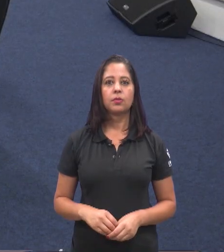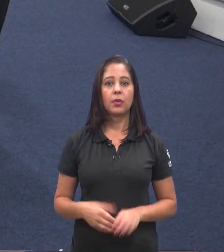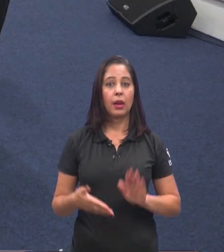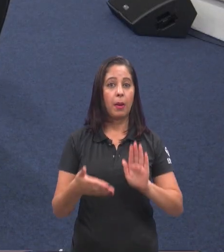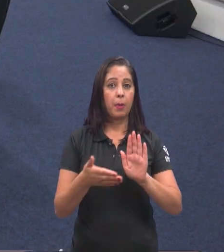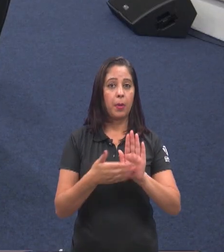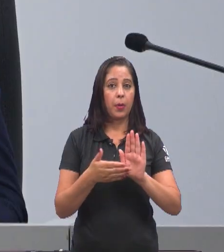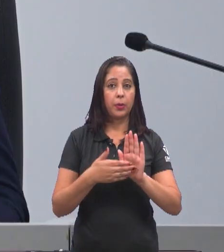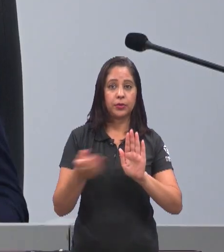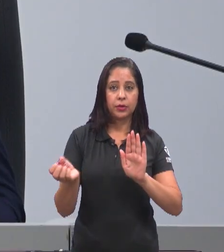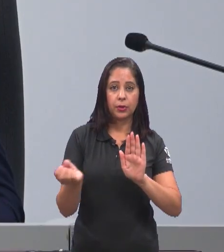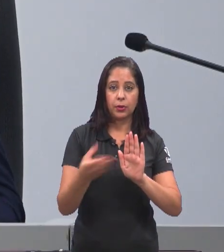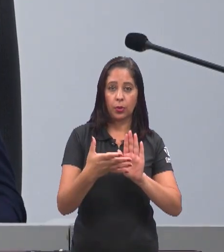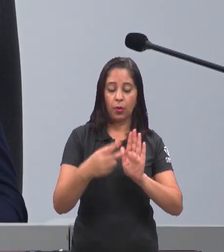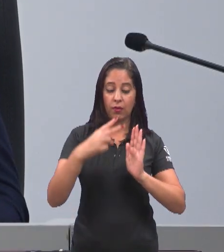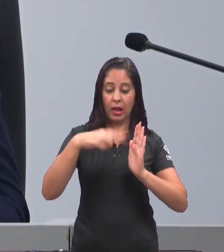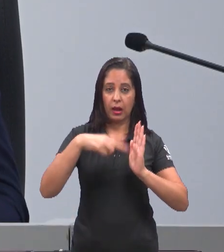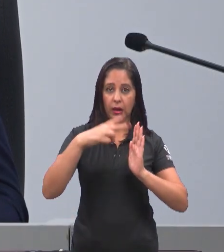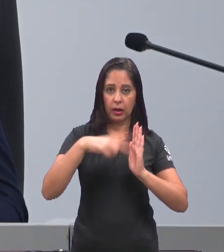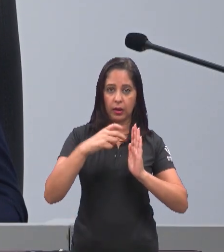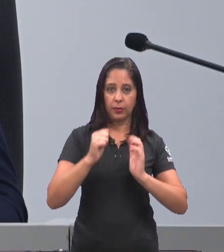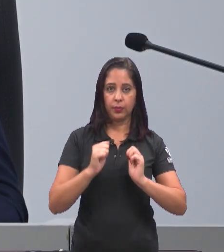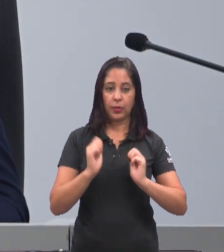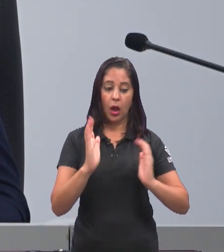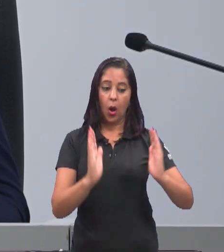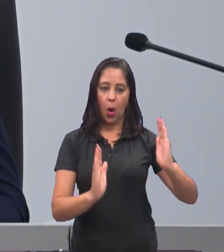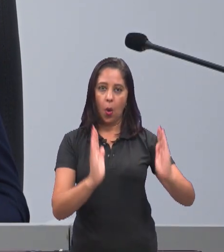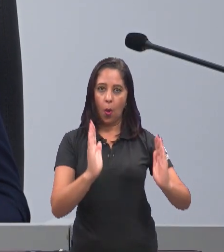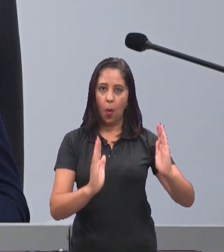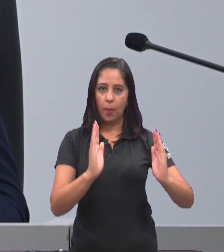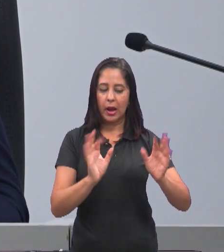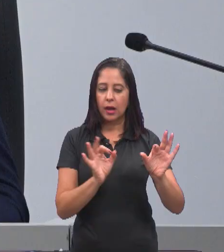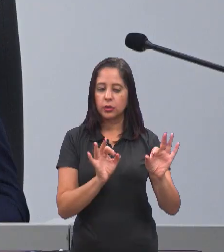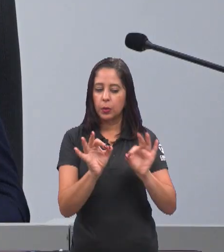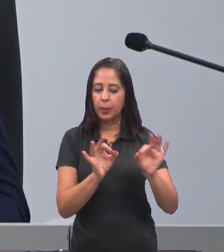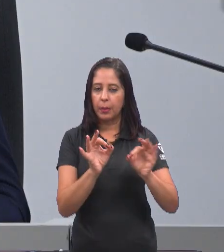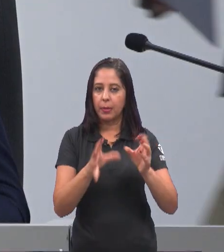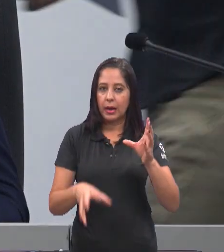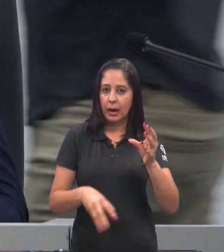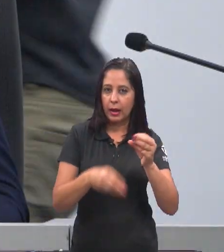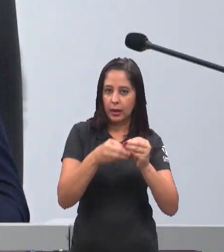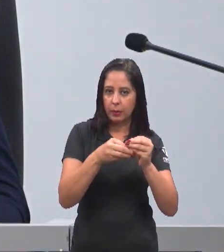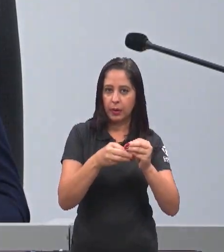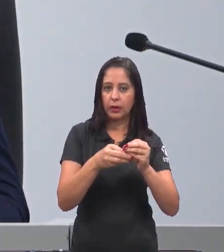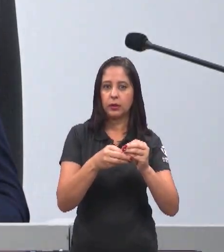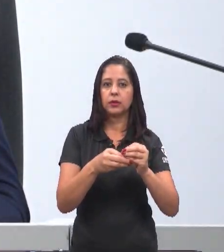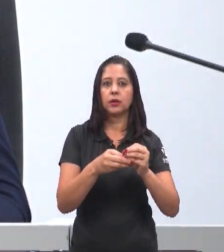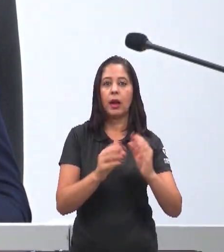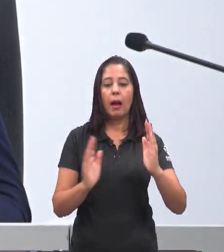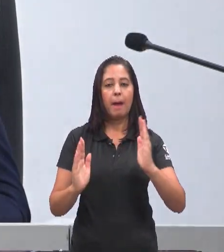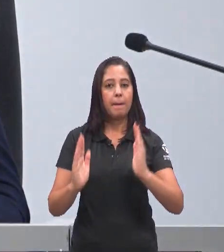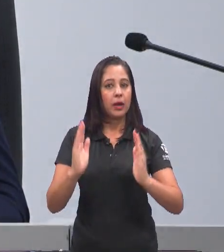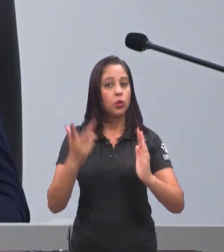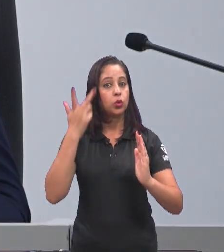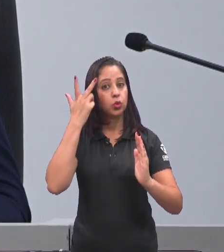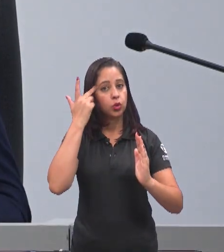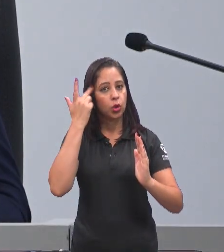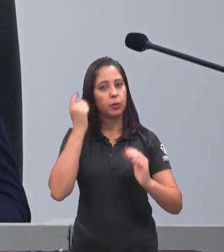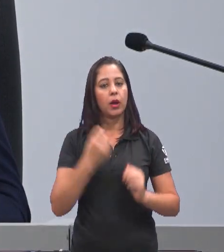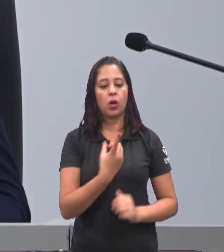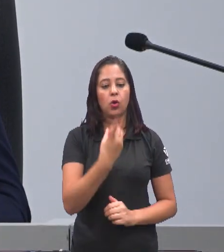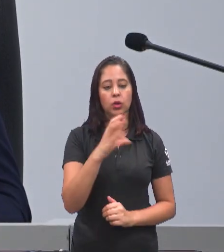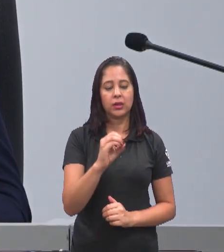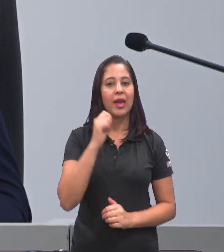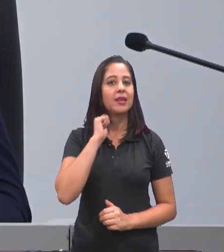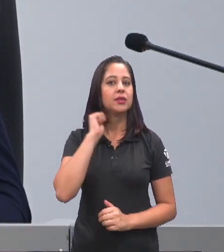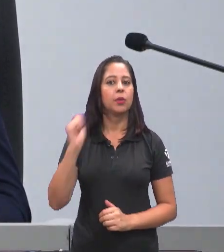Proposituras novas a serem lidas. Término do prazo para apresentação de emendas. Rito ordinário, 10 de abril